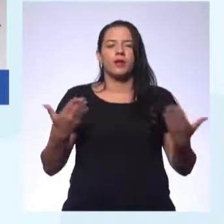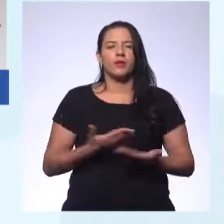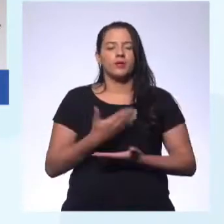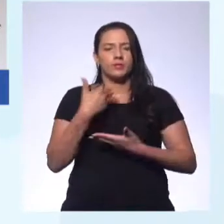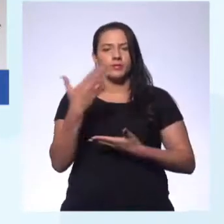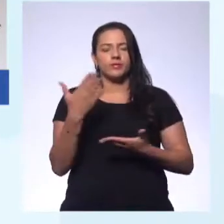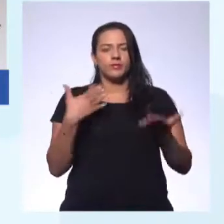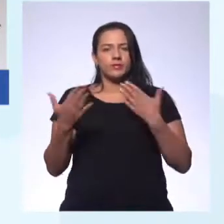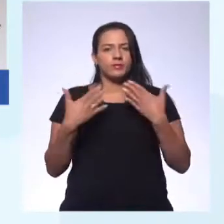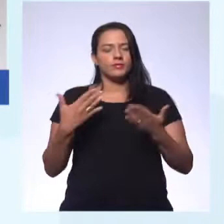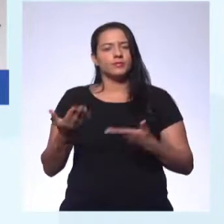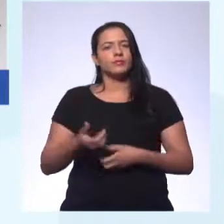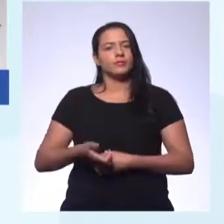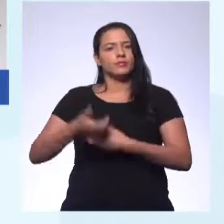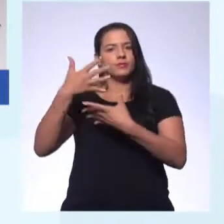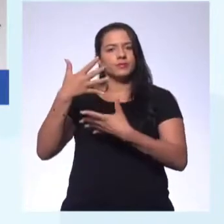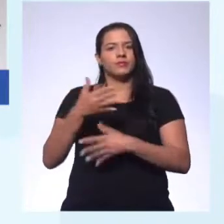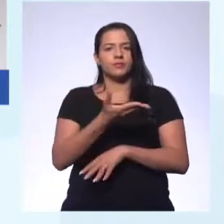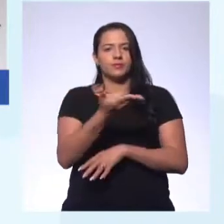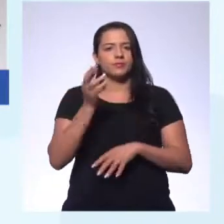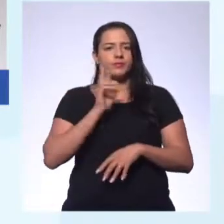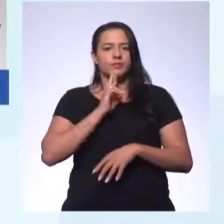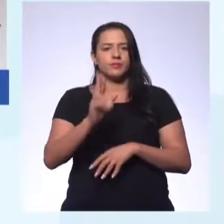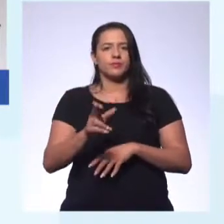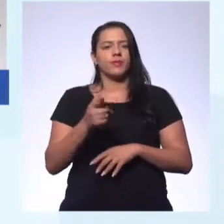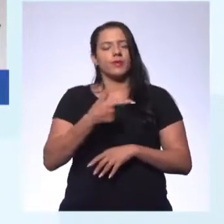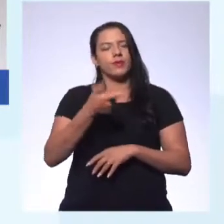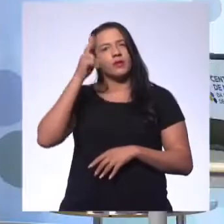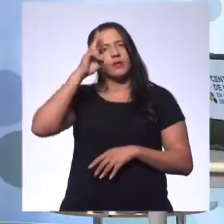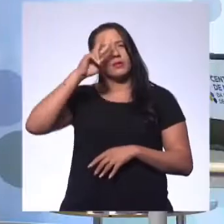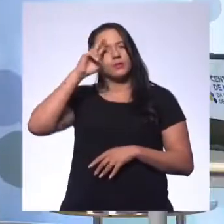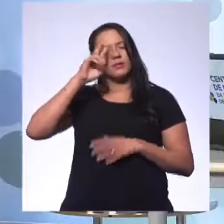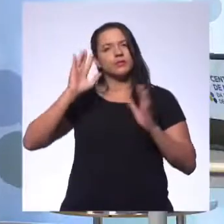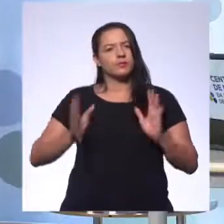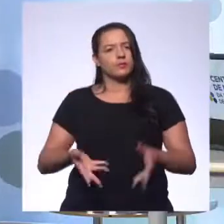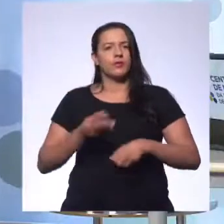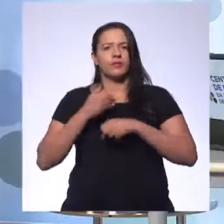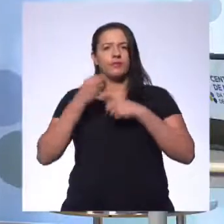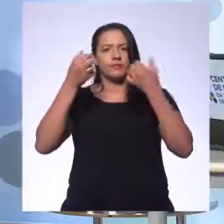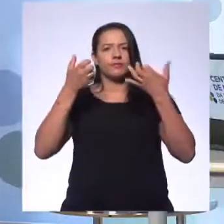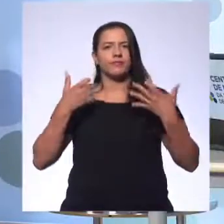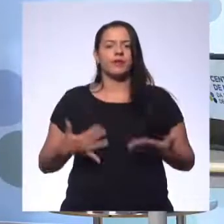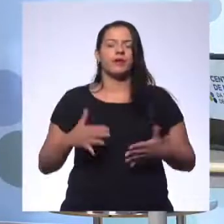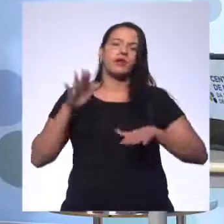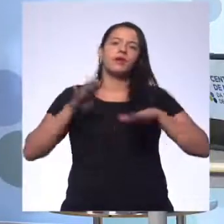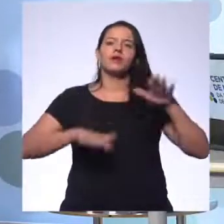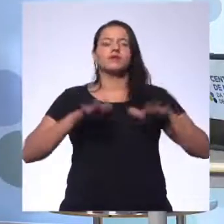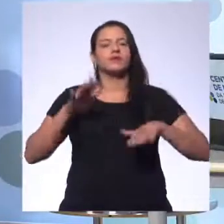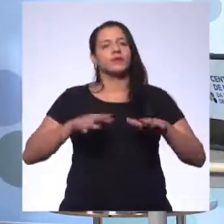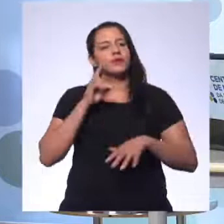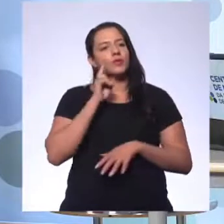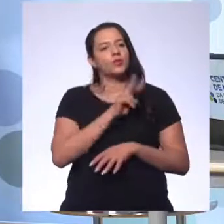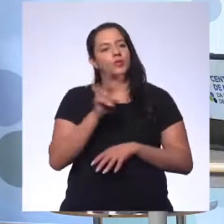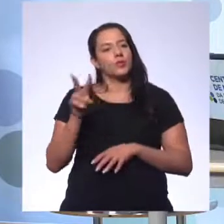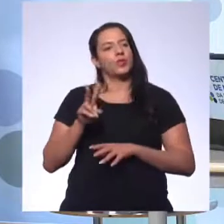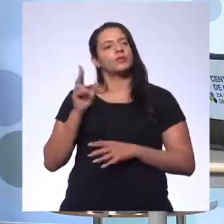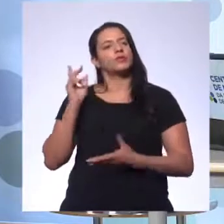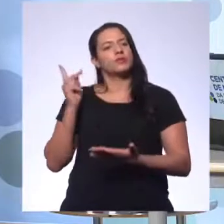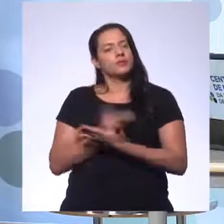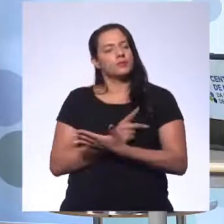interação para vocês, lembrando daquilo que eu comentei, né? Às vezes os nossos olhos nos enganam.